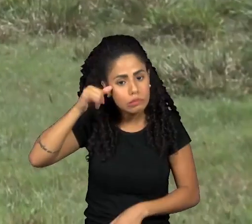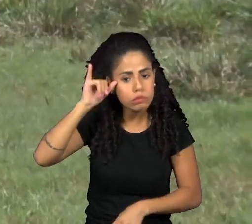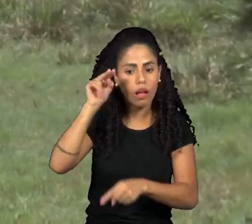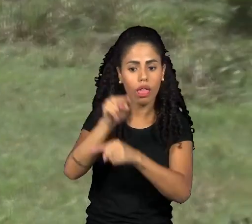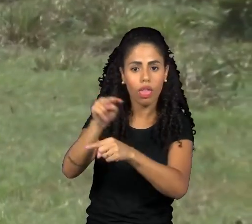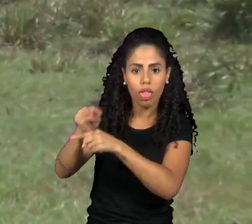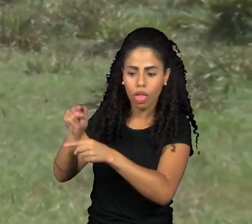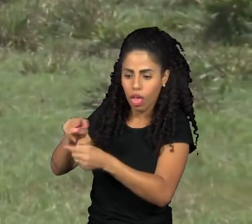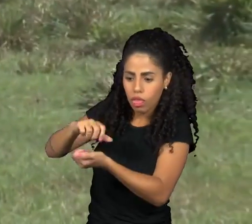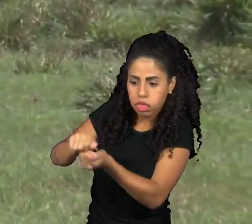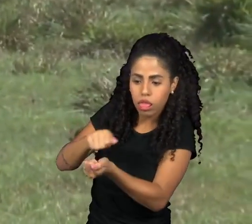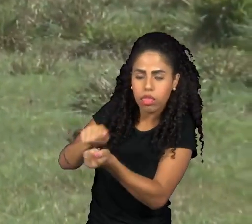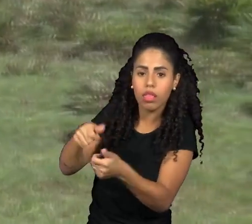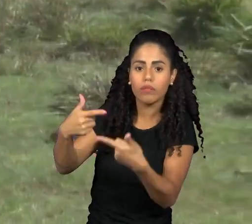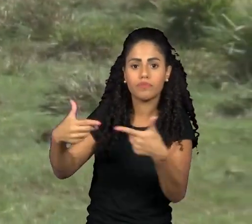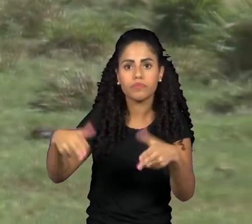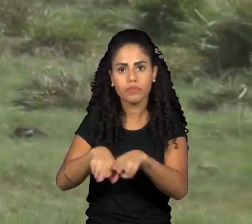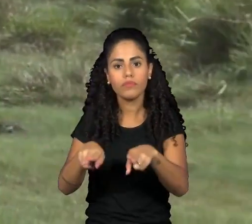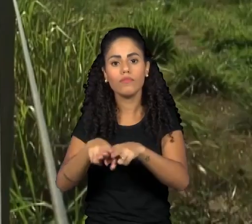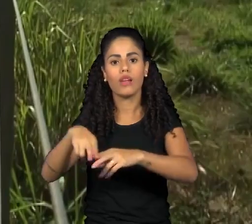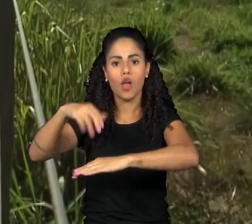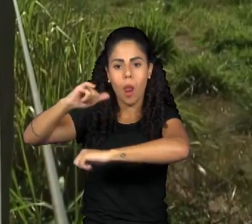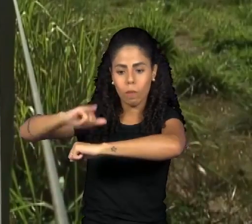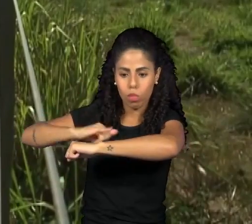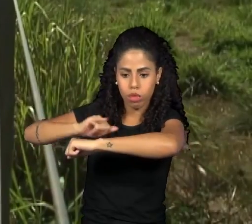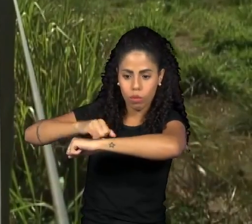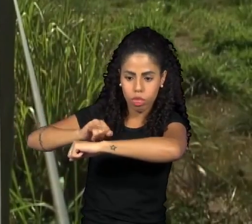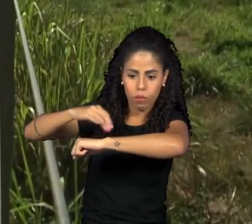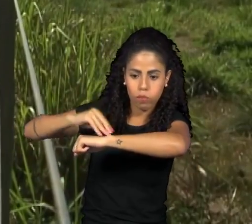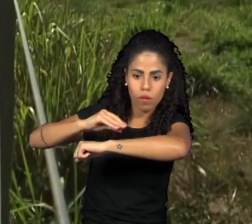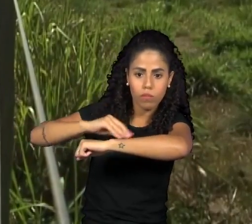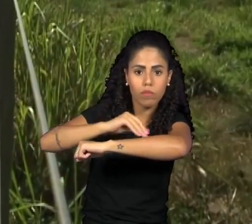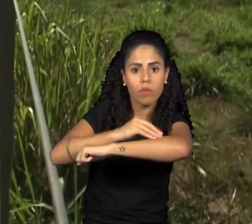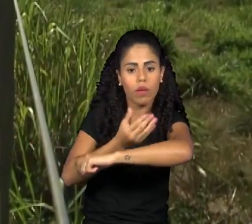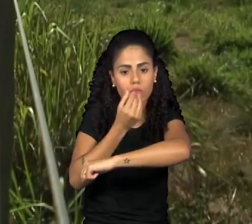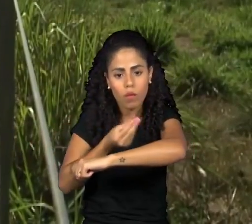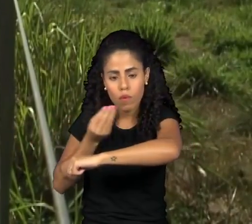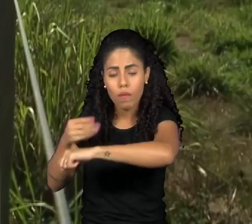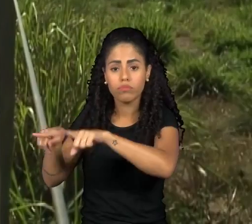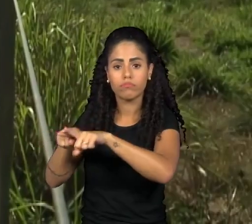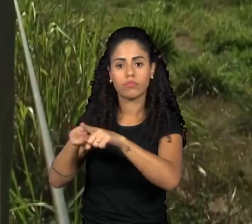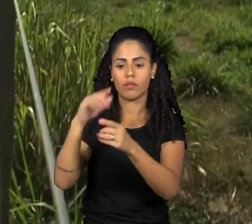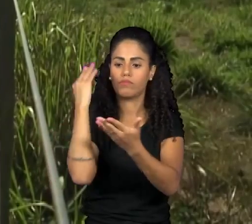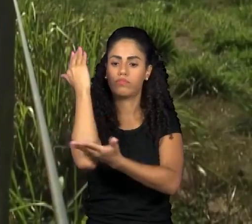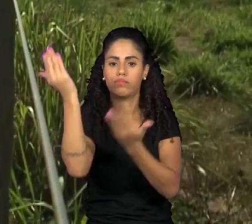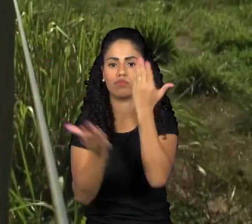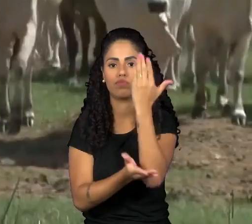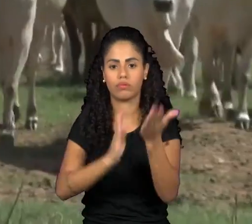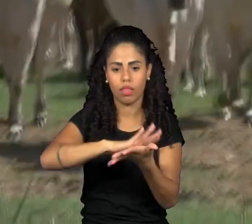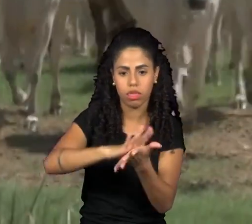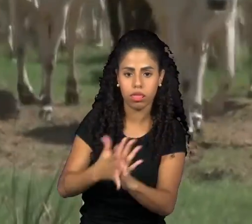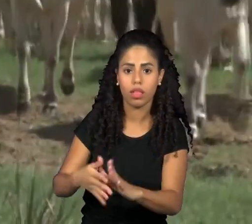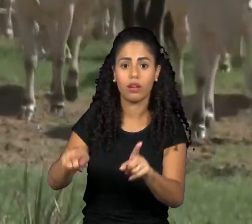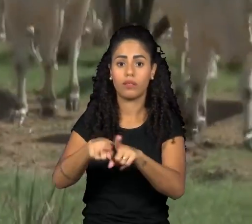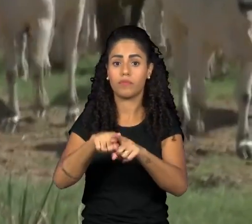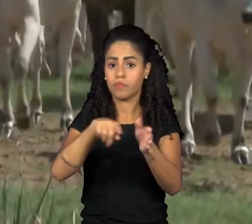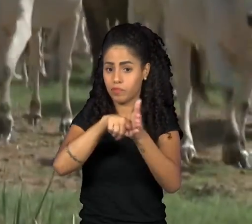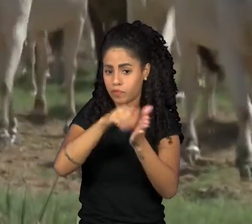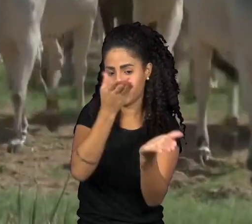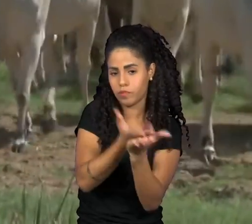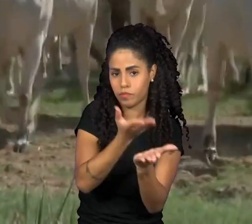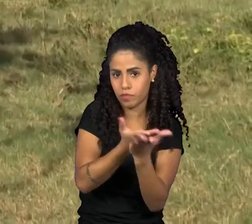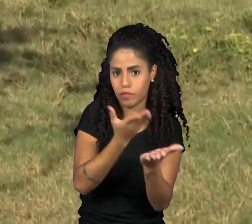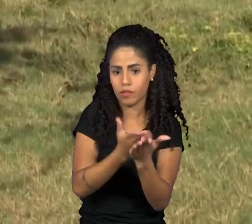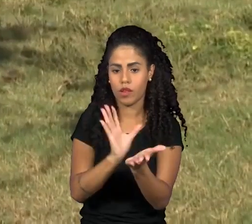por conta do metano emitido pelos animais e dos desmatamentos. Os dados estão no estudo inédito